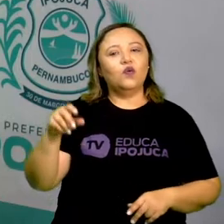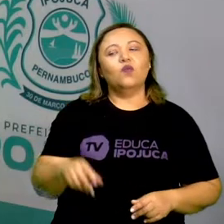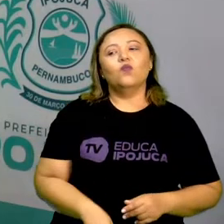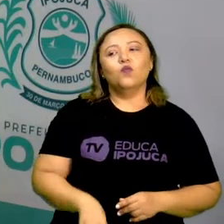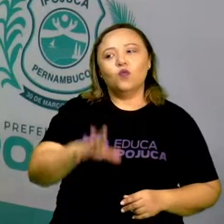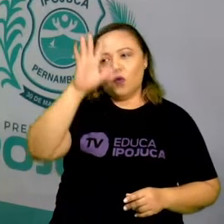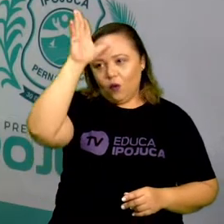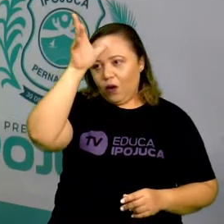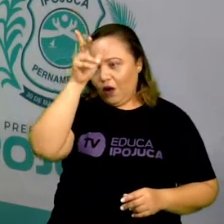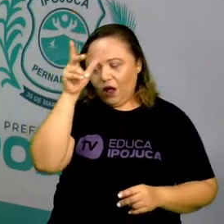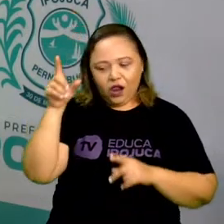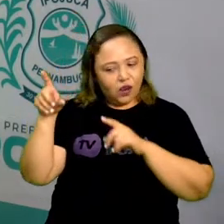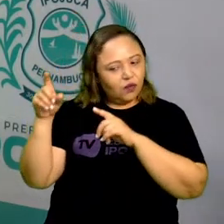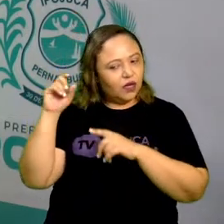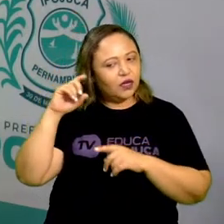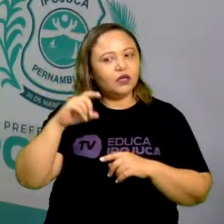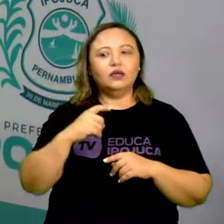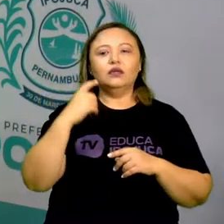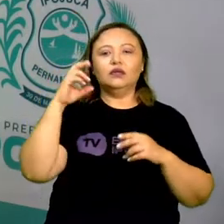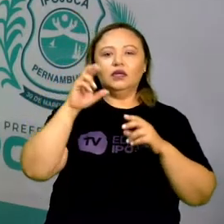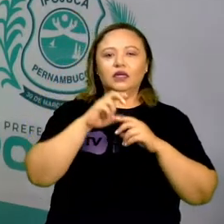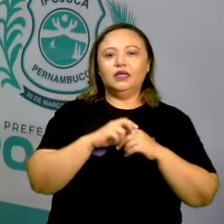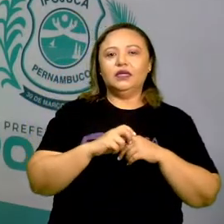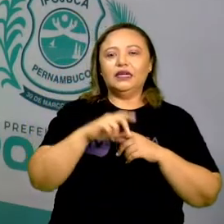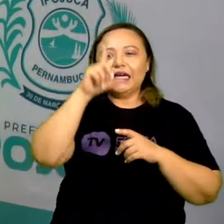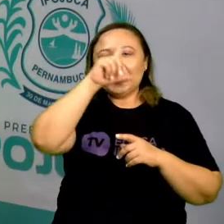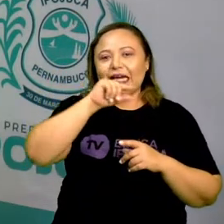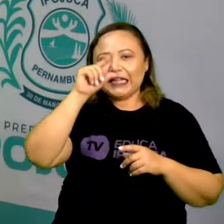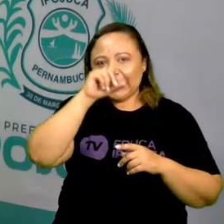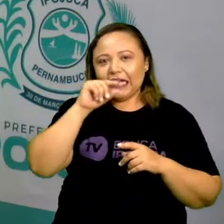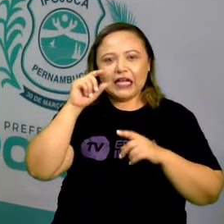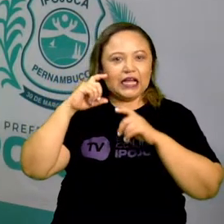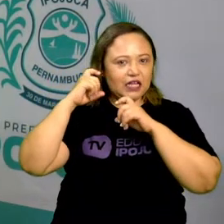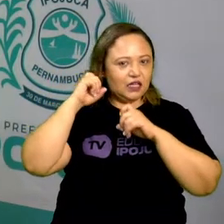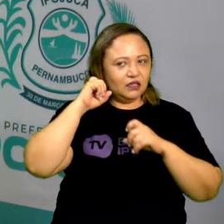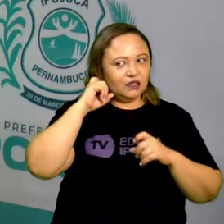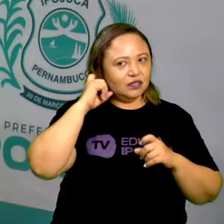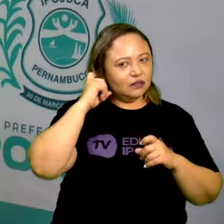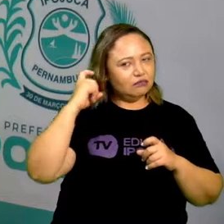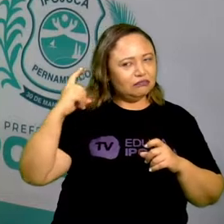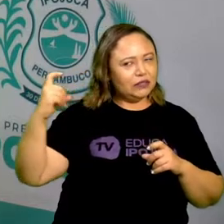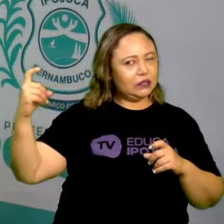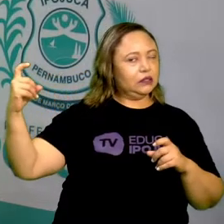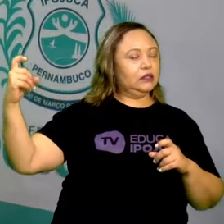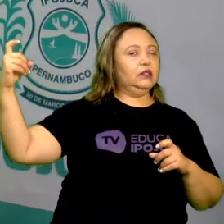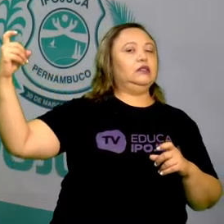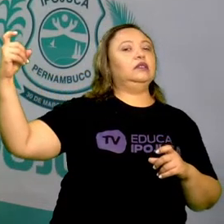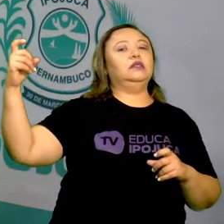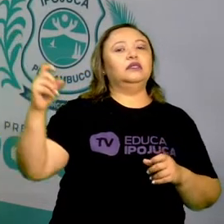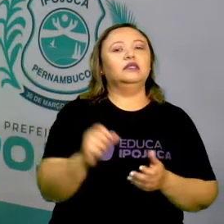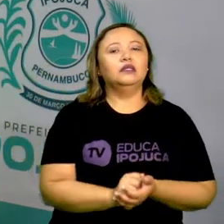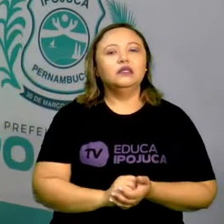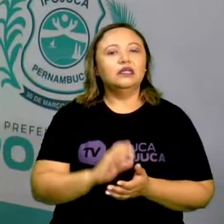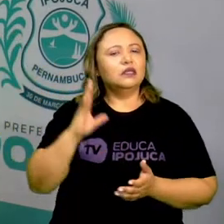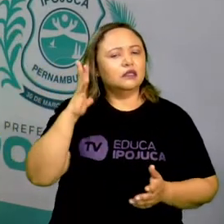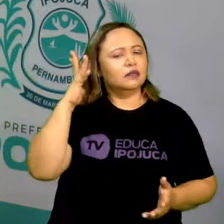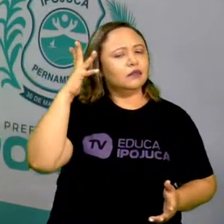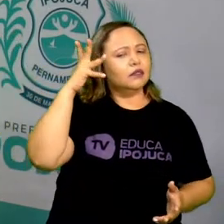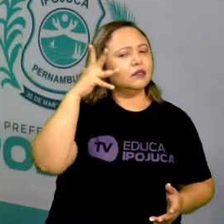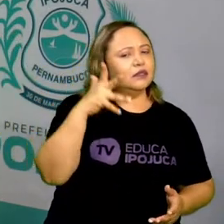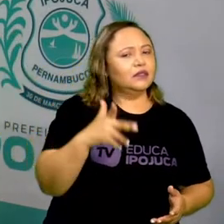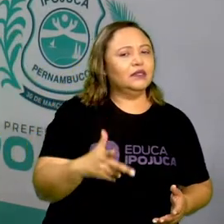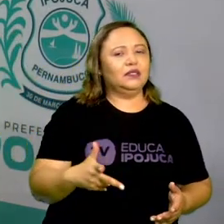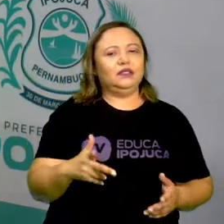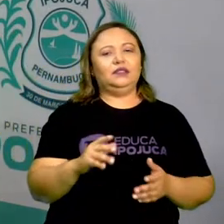galinhas, que as pessoas criam. Então, nosso despertador natural, que acorda cedinho, antes mesmo do sol nascer.